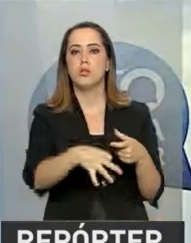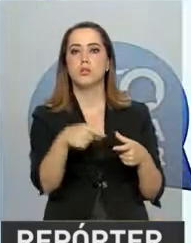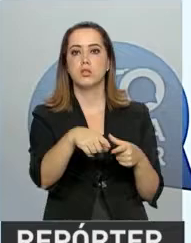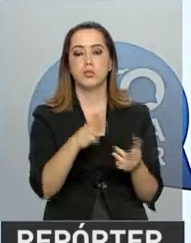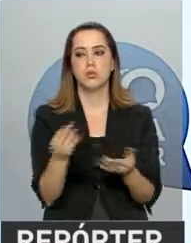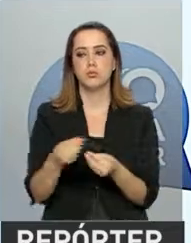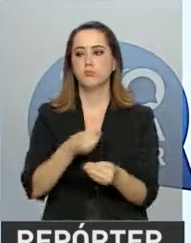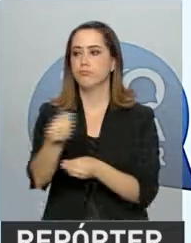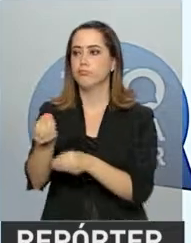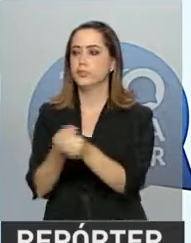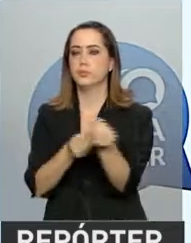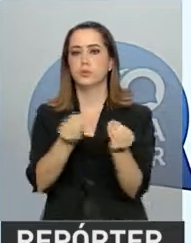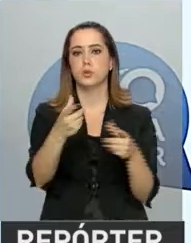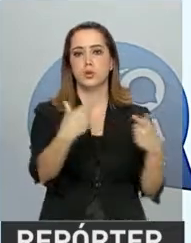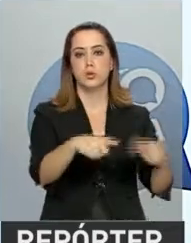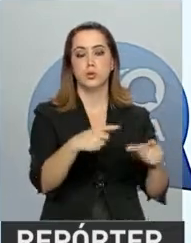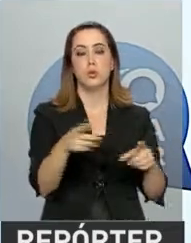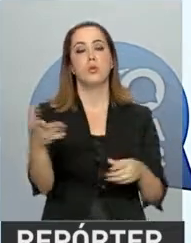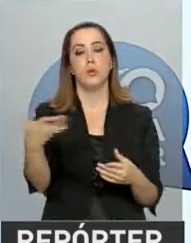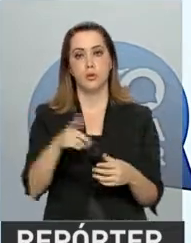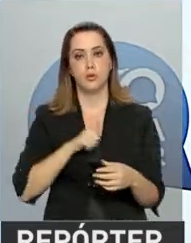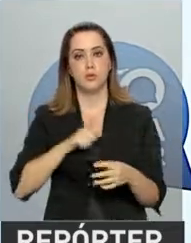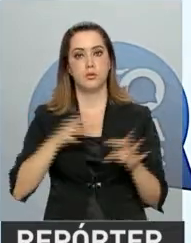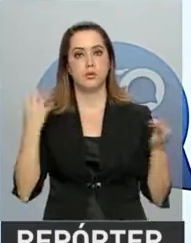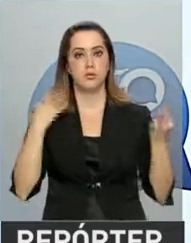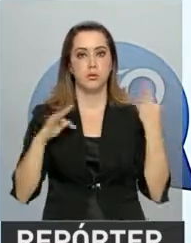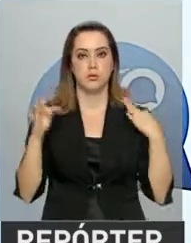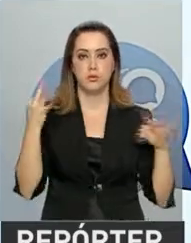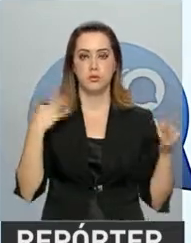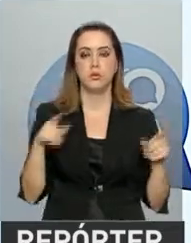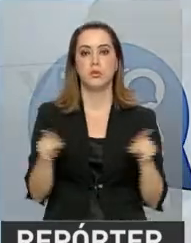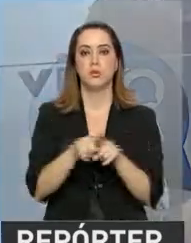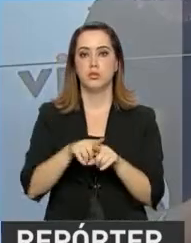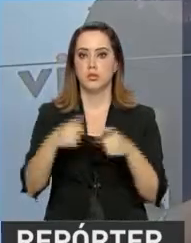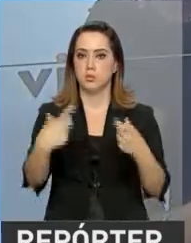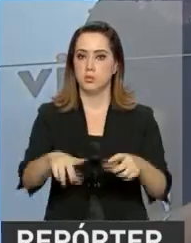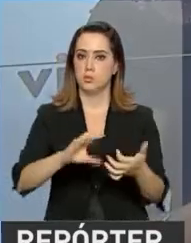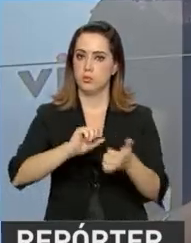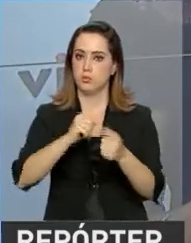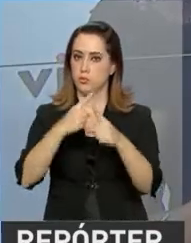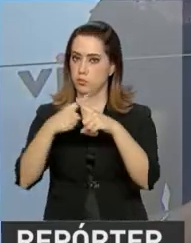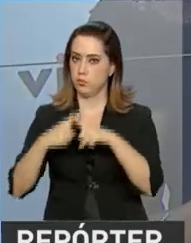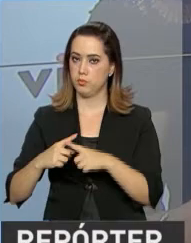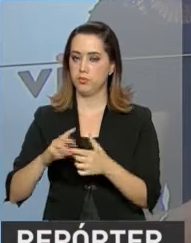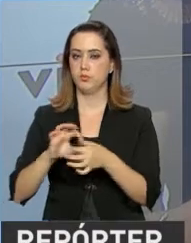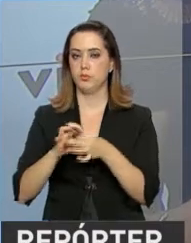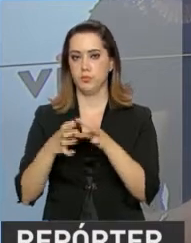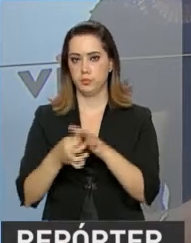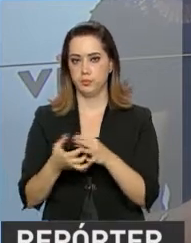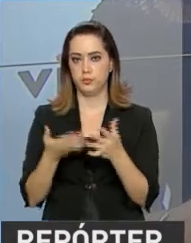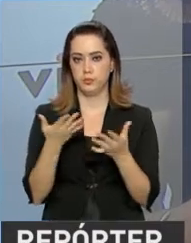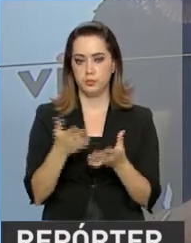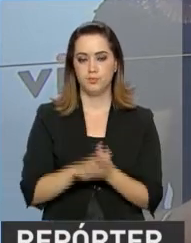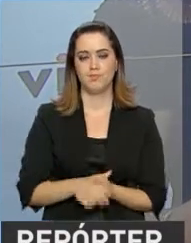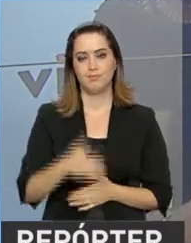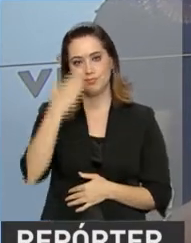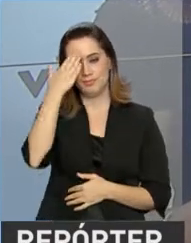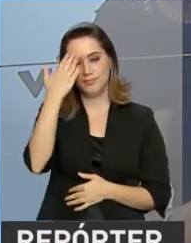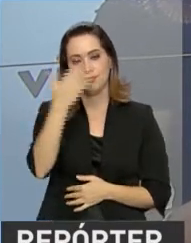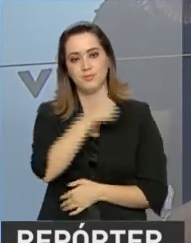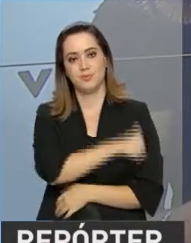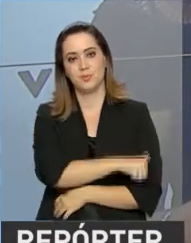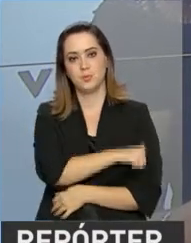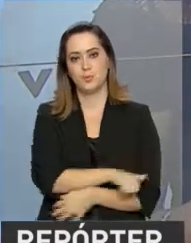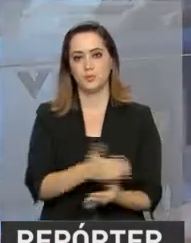de turistas e também nas arenas esportivas. Voltamos com você, José. Obrigado, Luana, pela sua participação aí direto do